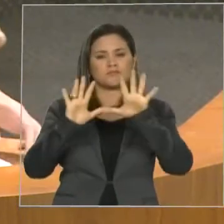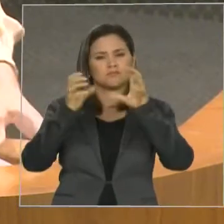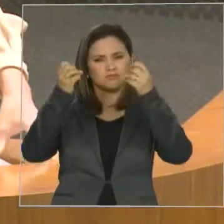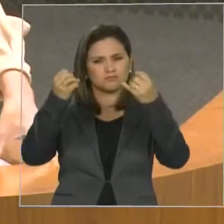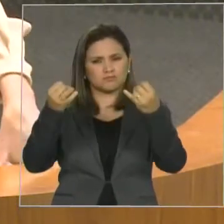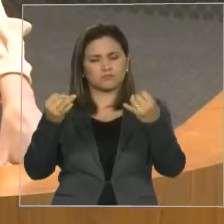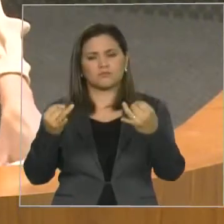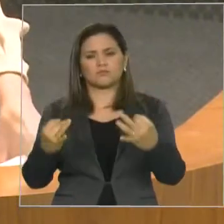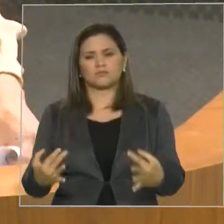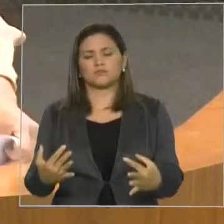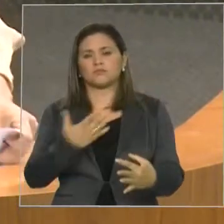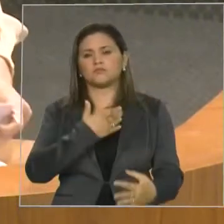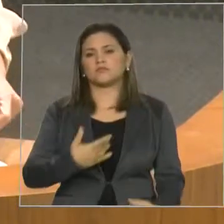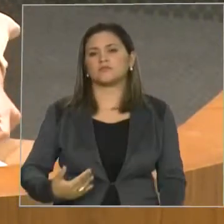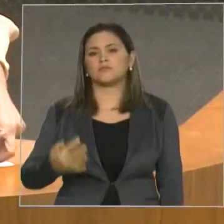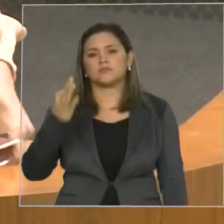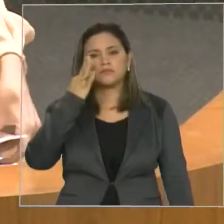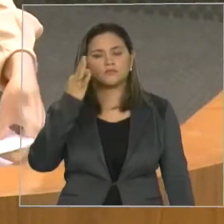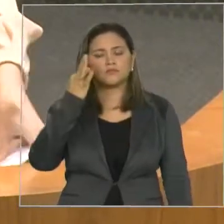Dino. Eu...